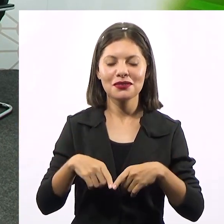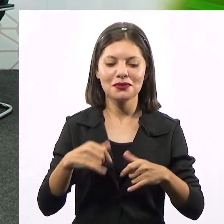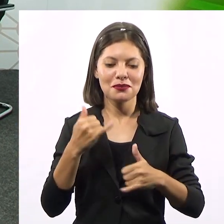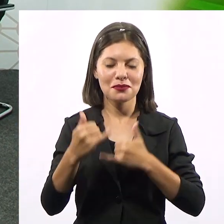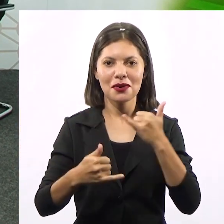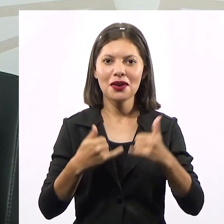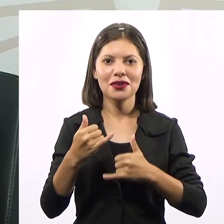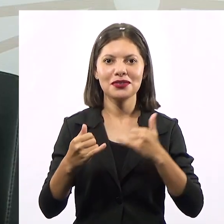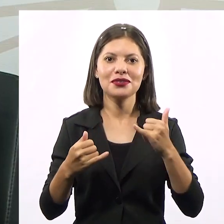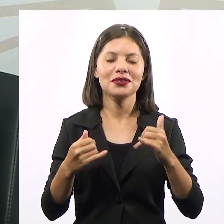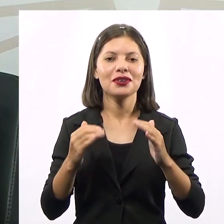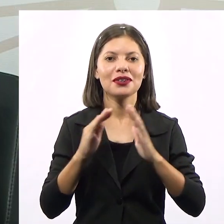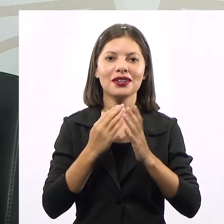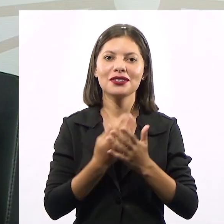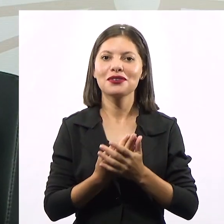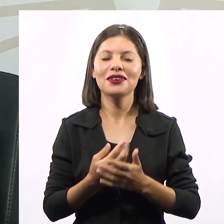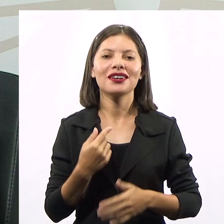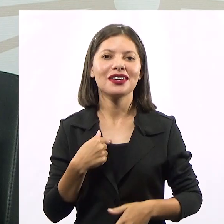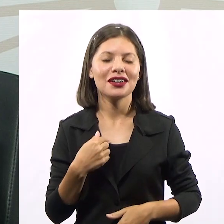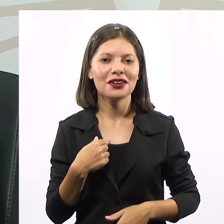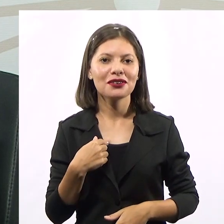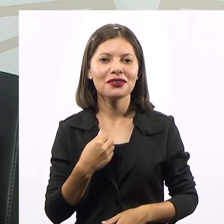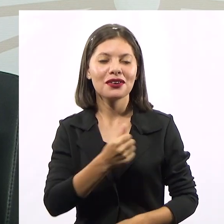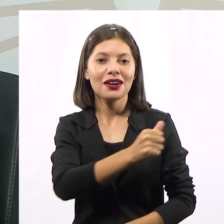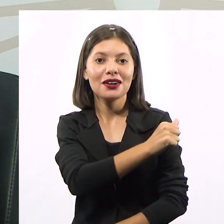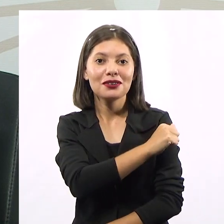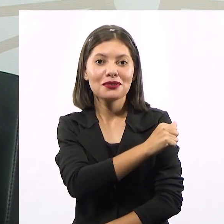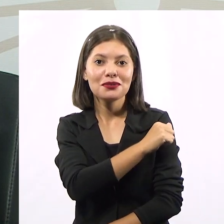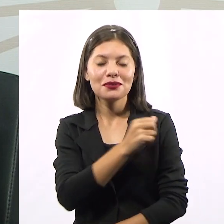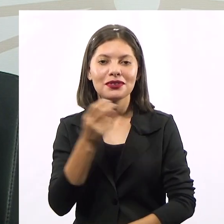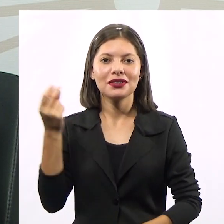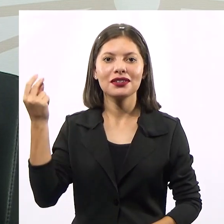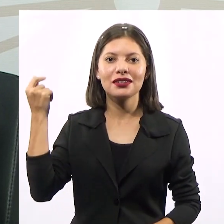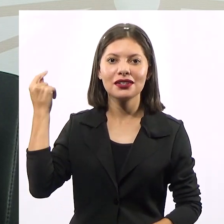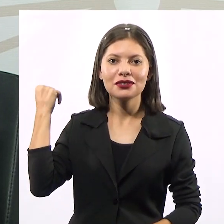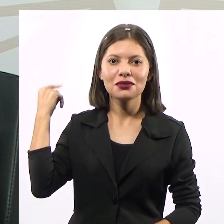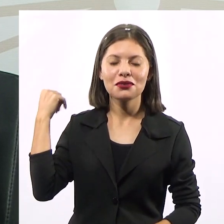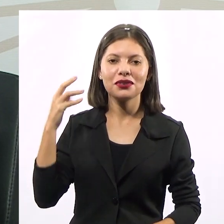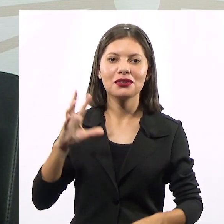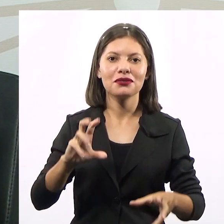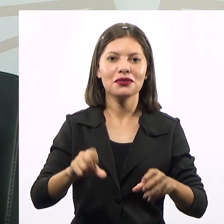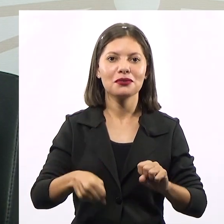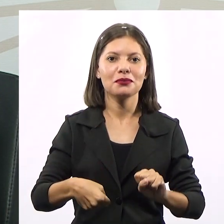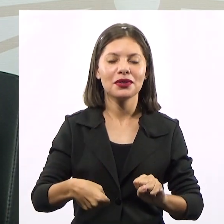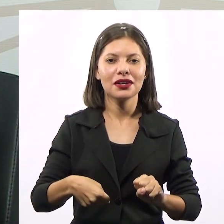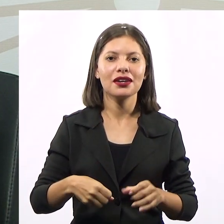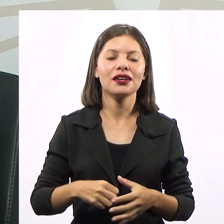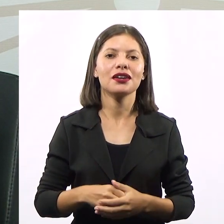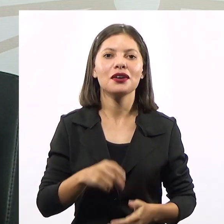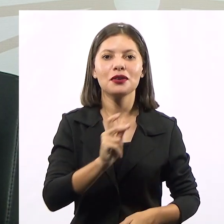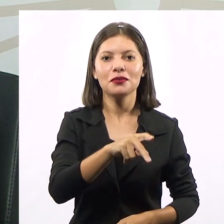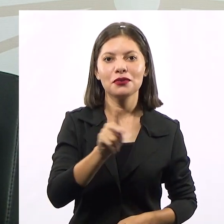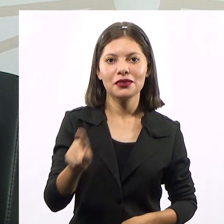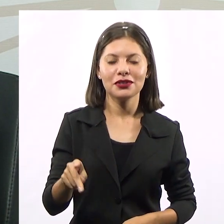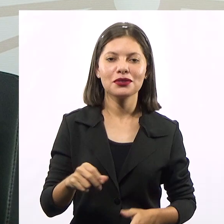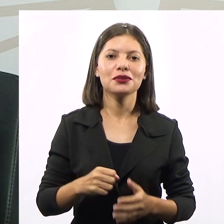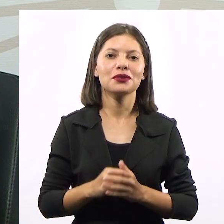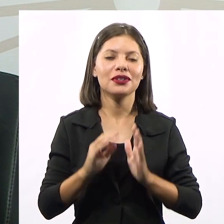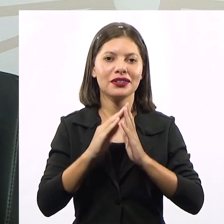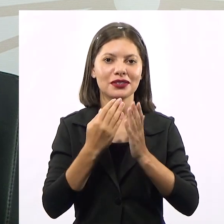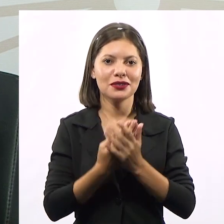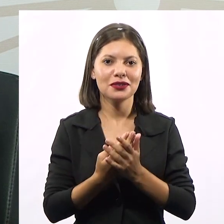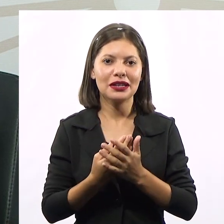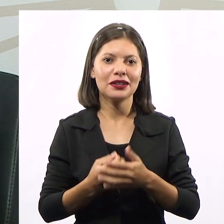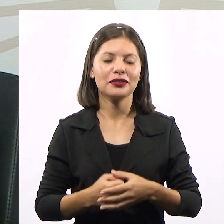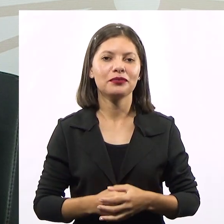Carmela Dutra, uma escola que eu também conheço, porque fui aluna, me formei professora lá, e tudo que a professora Cléo